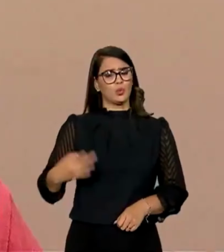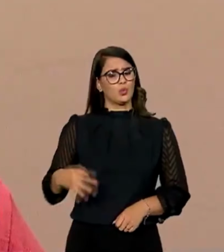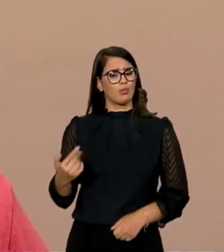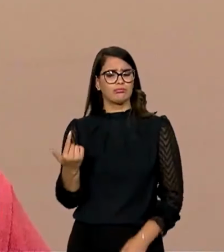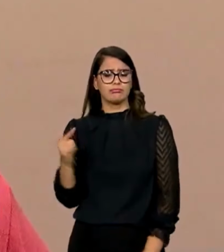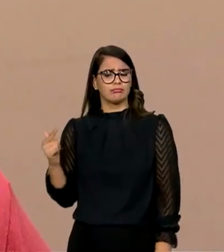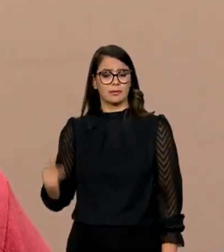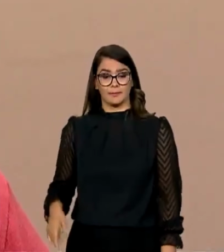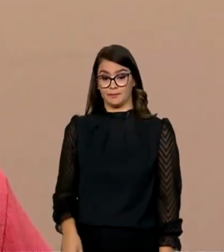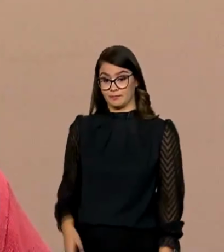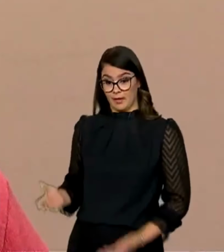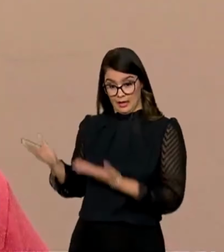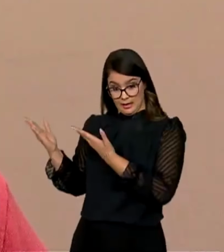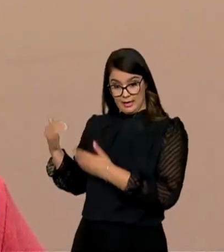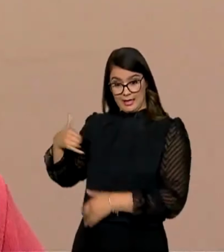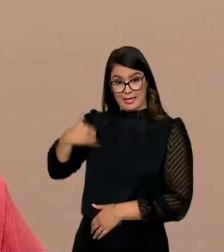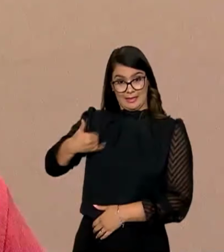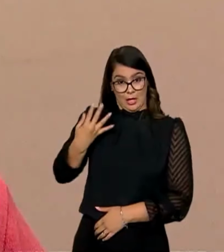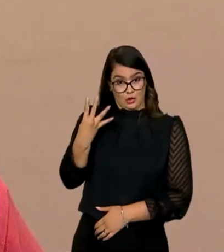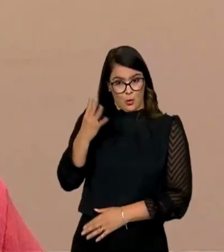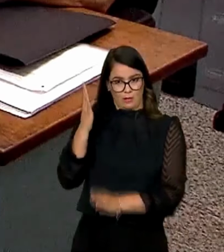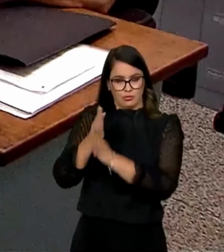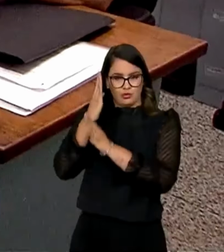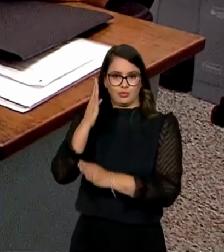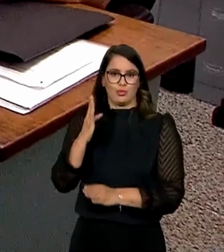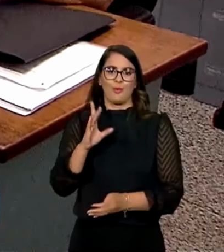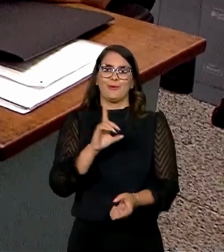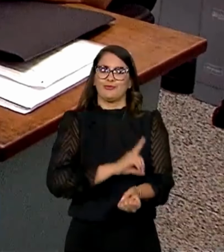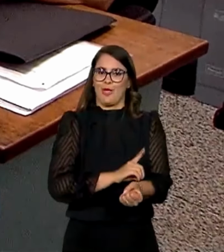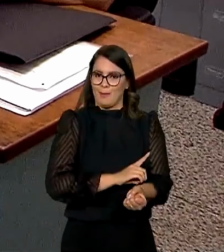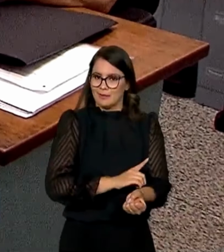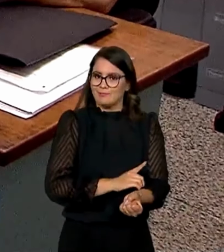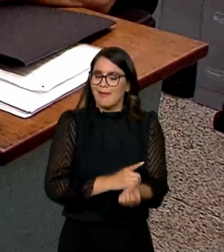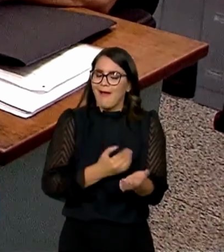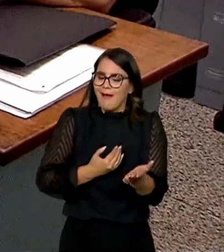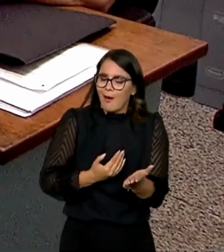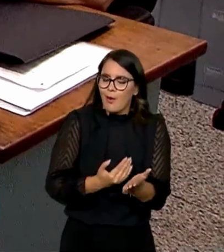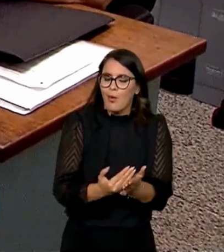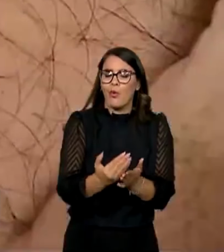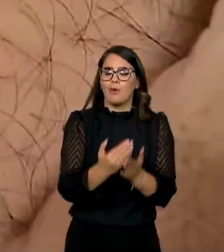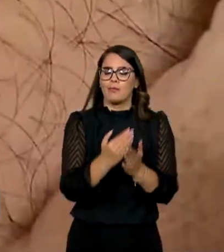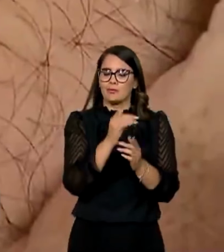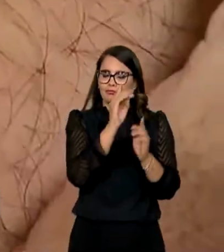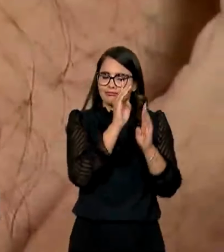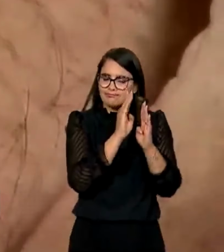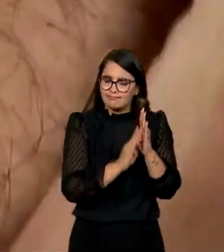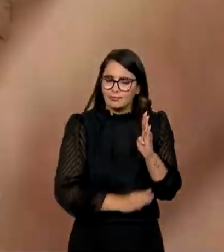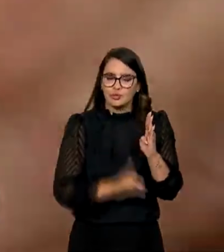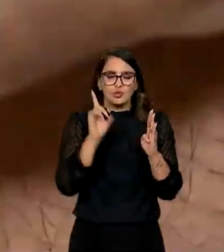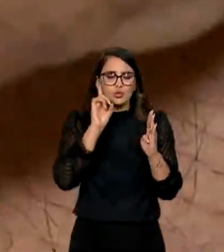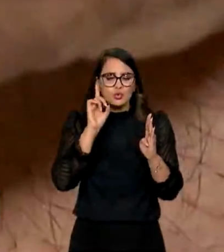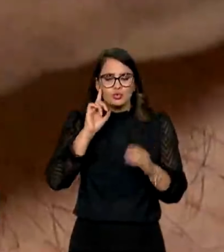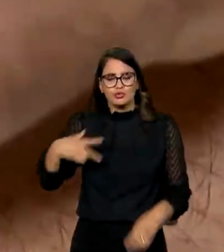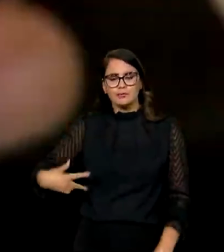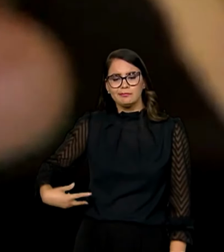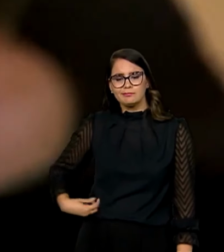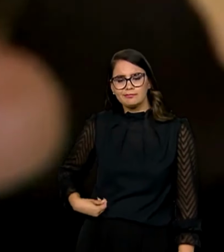Aos 4 anos, o Edson descobriu diabetes. Começava assim uma rotina diária de injeções de